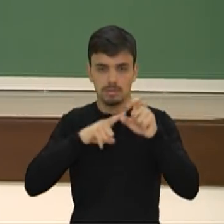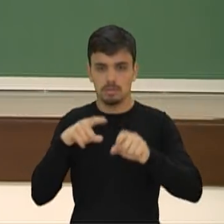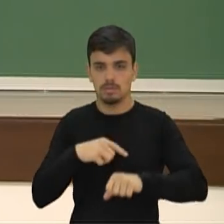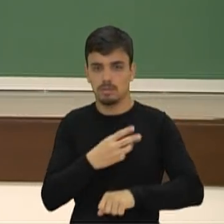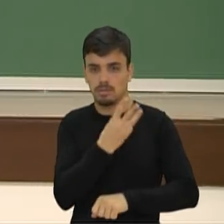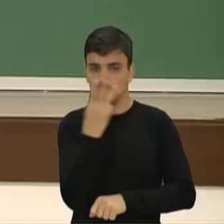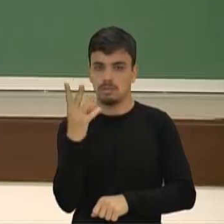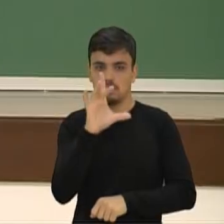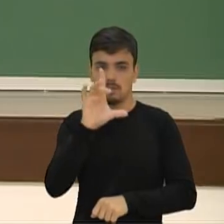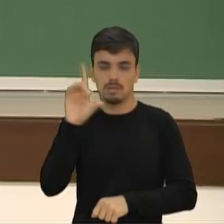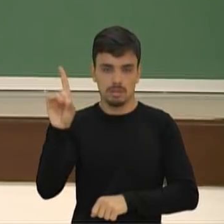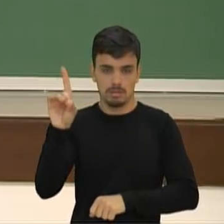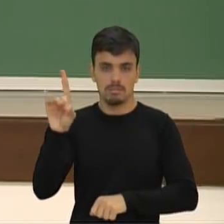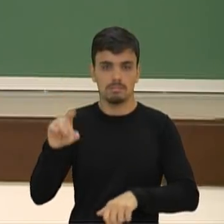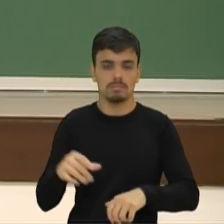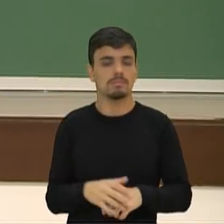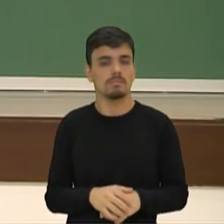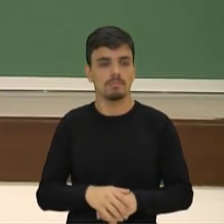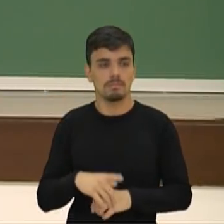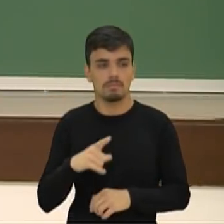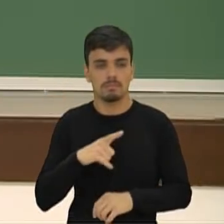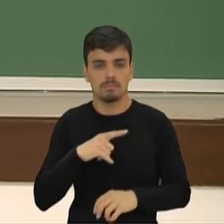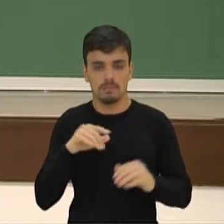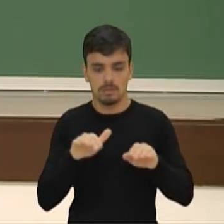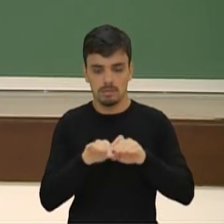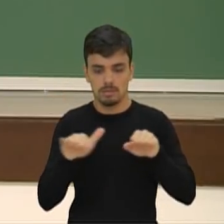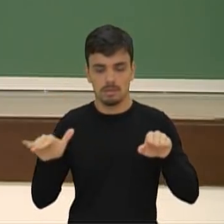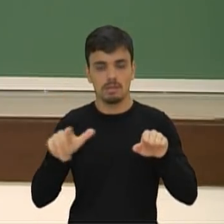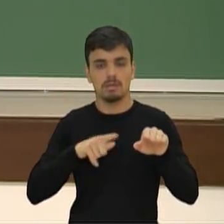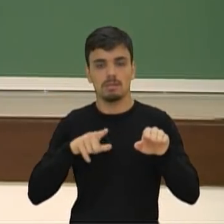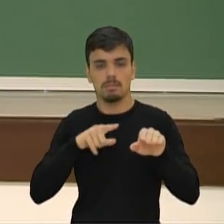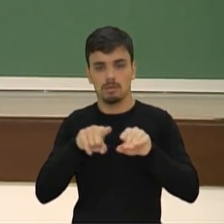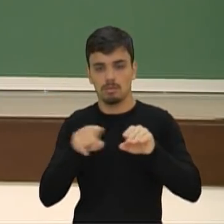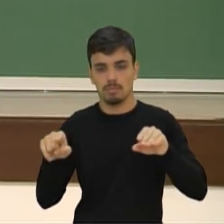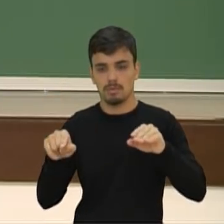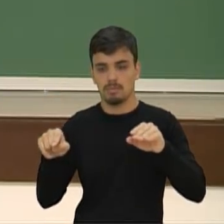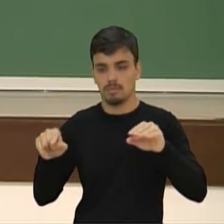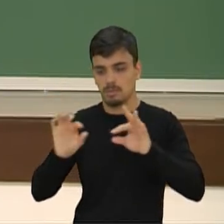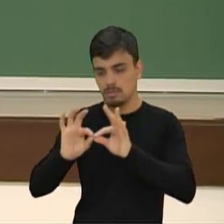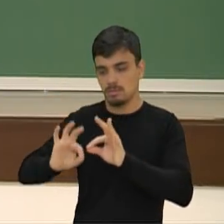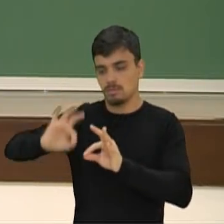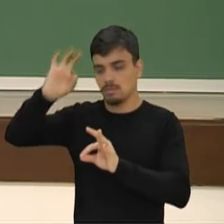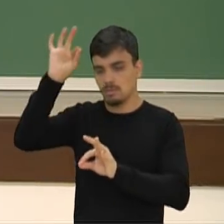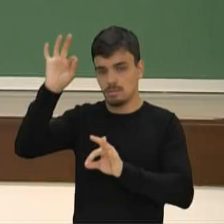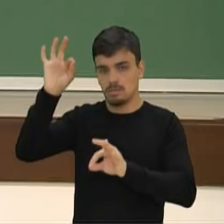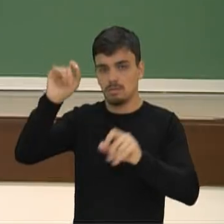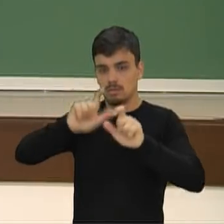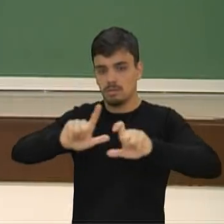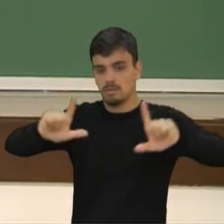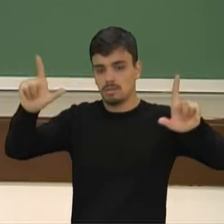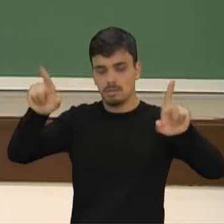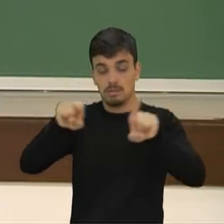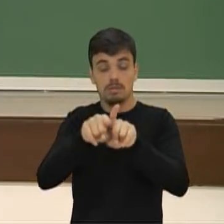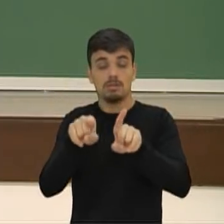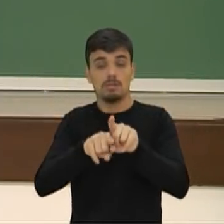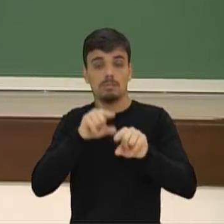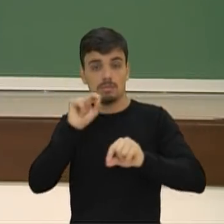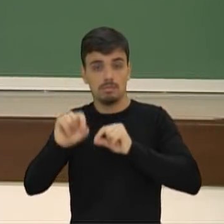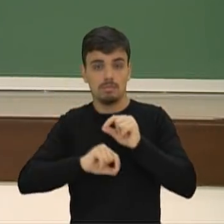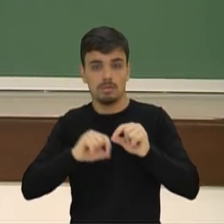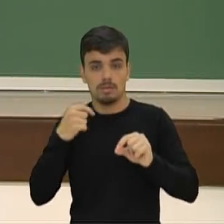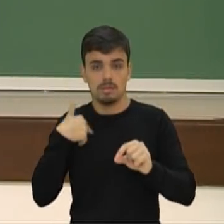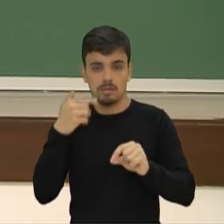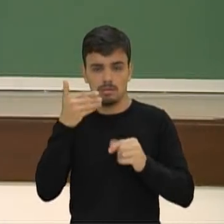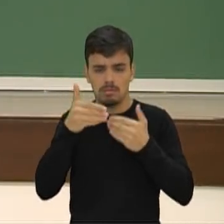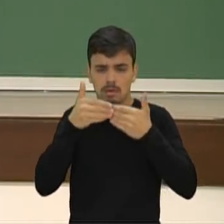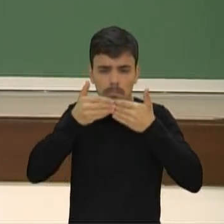terceira dimensão. Então você vai ter aqui o comprimento da tela, você vai ter a altura da tela e você ganha então uma noção de